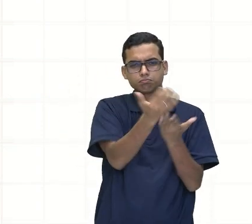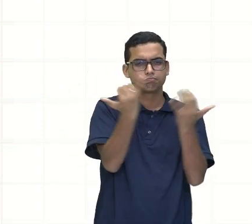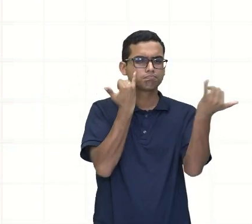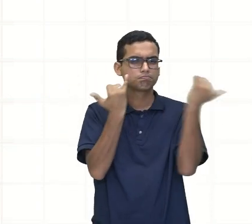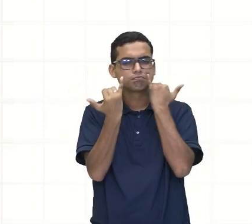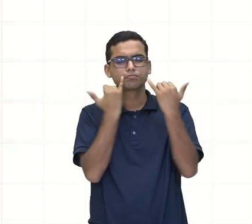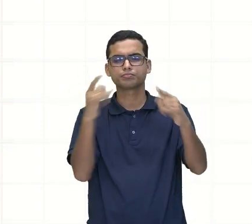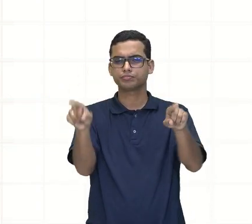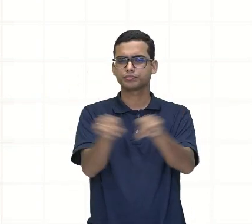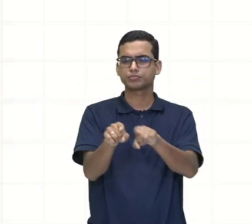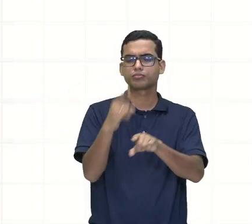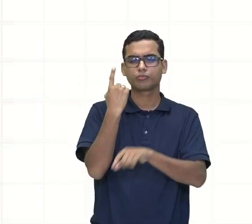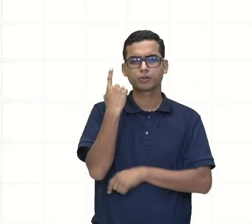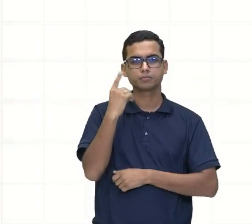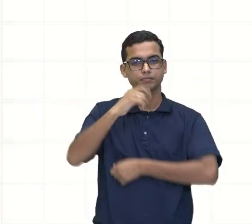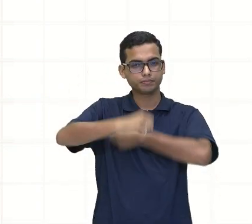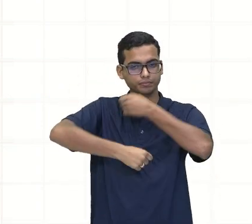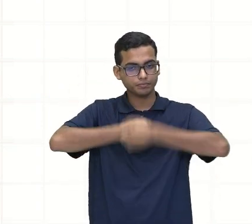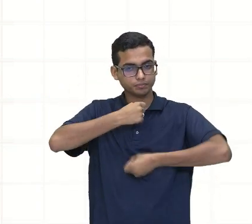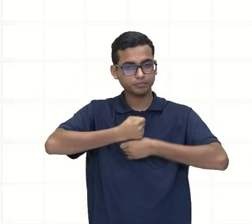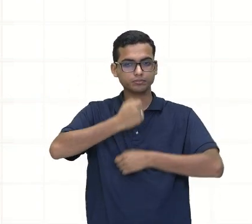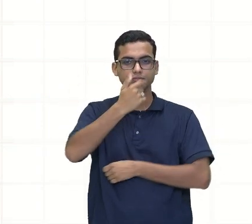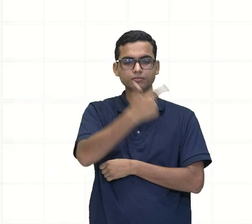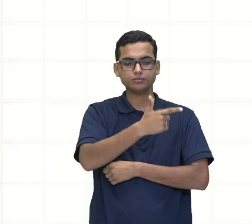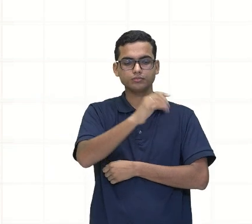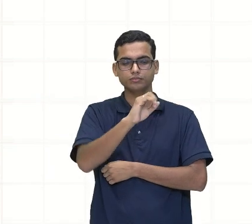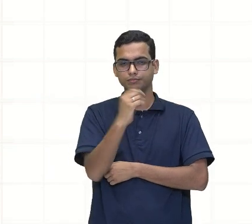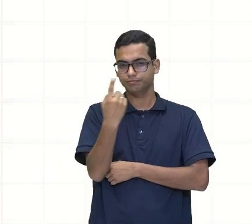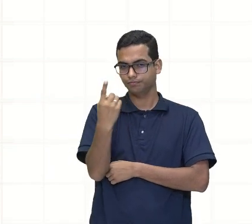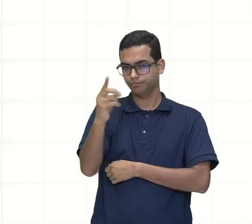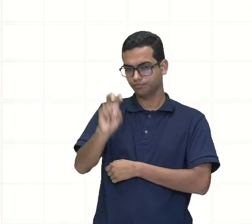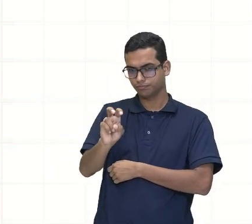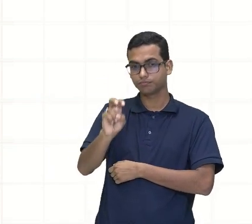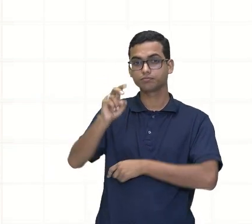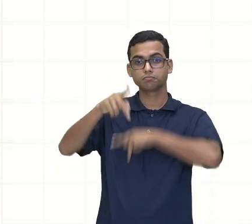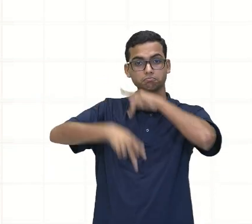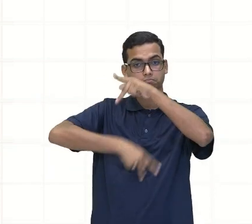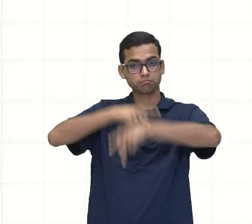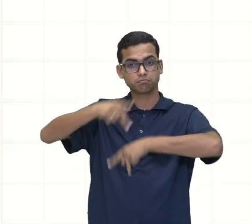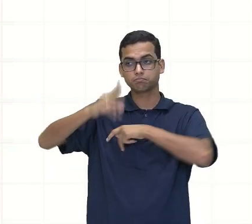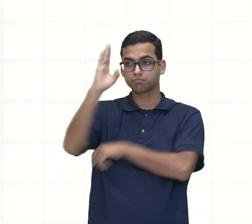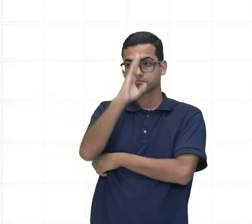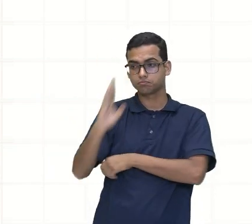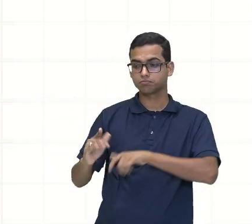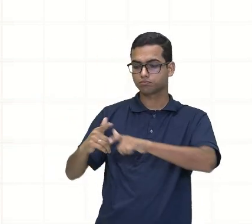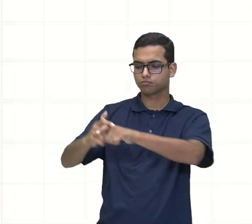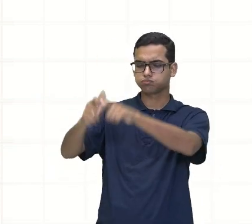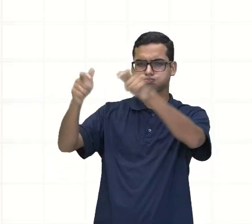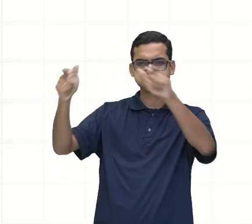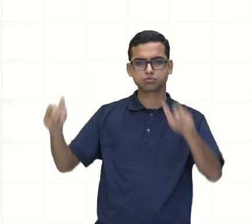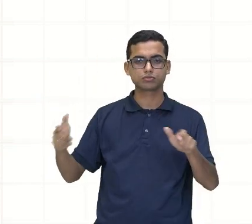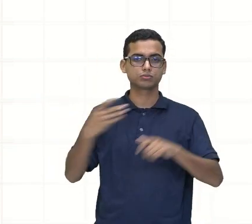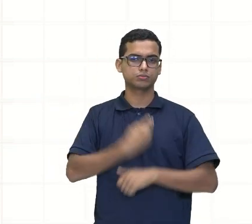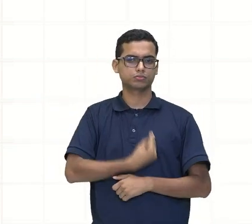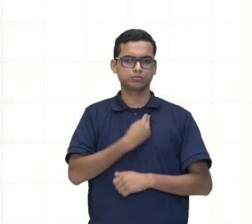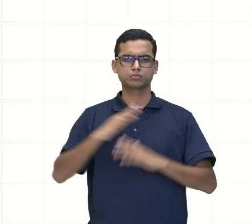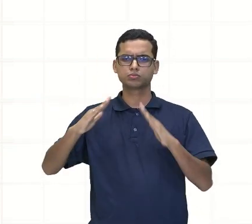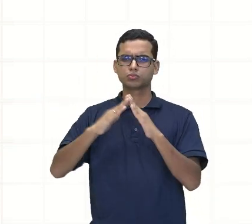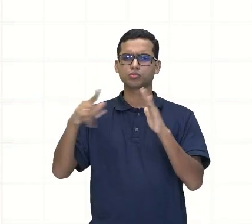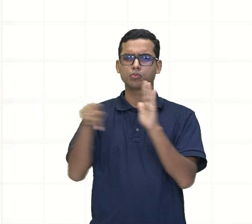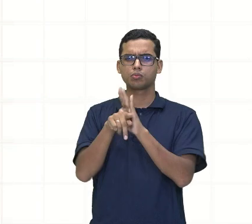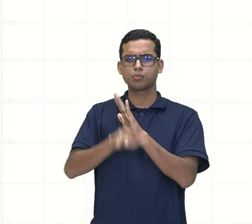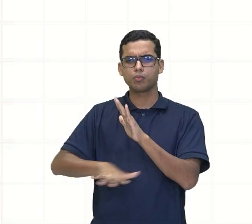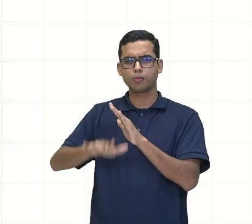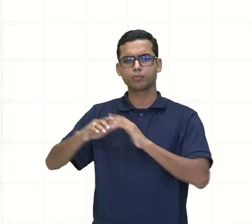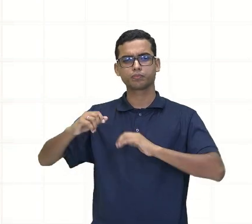de 2015. A maior parte da população brasileira, ela reside em áreas urbanas, tá bom? Então,